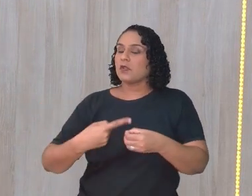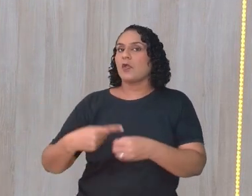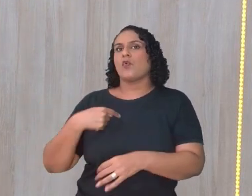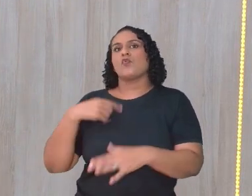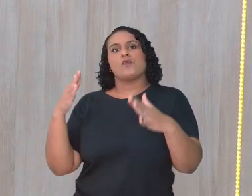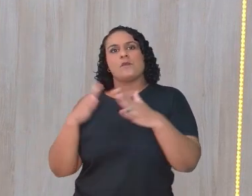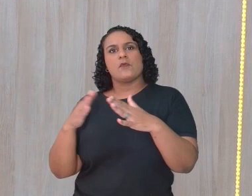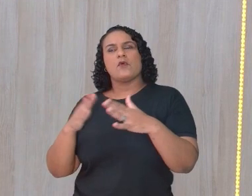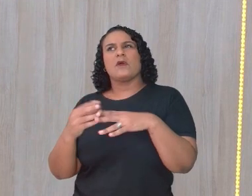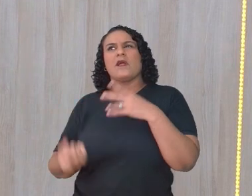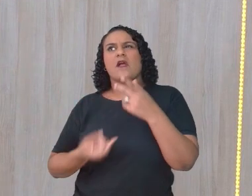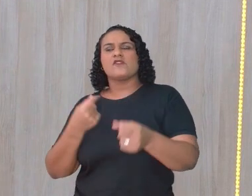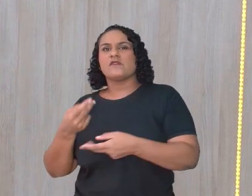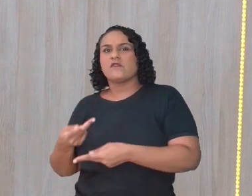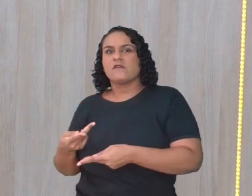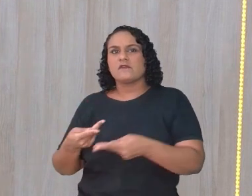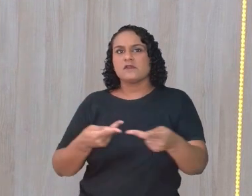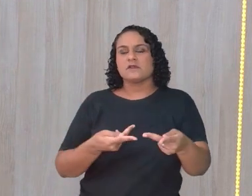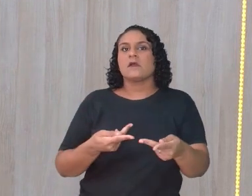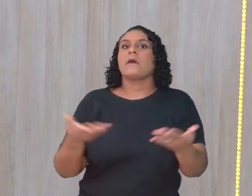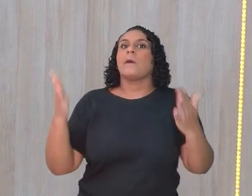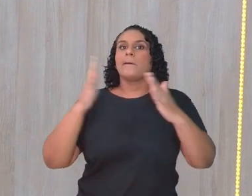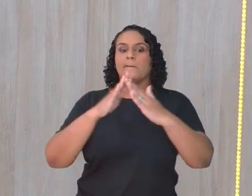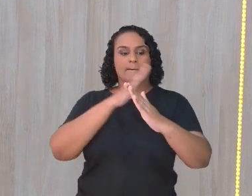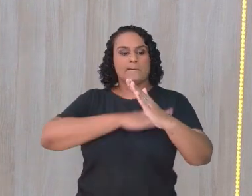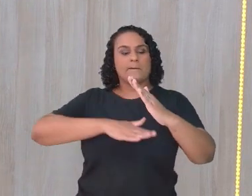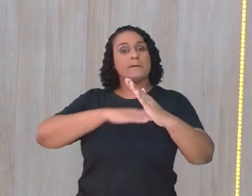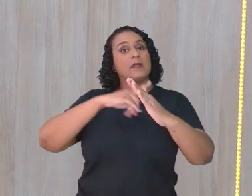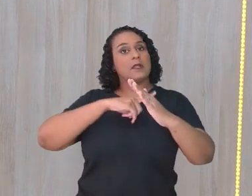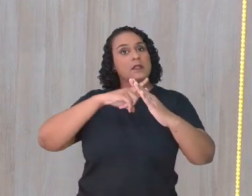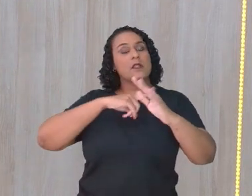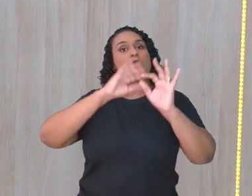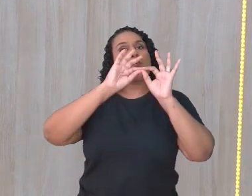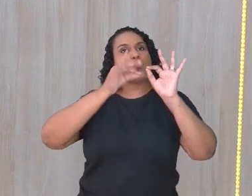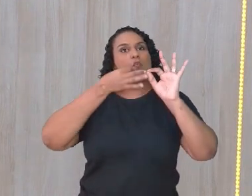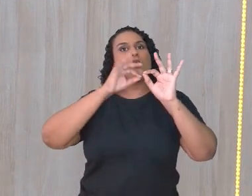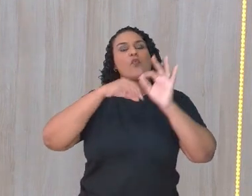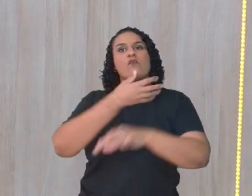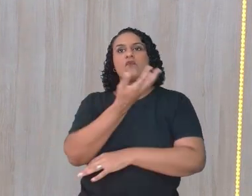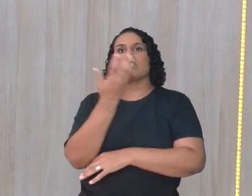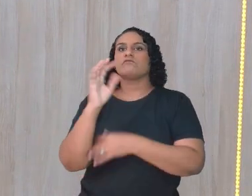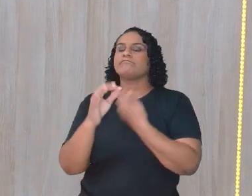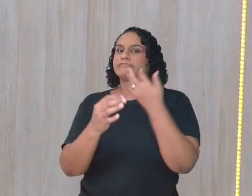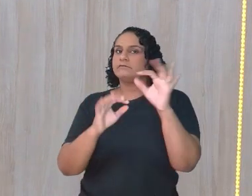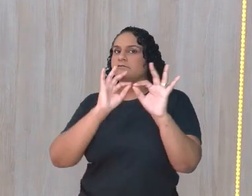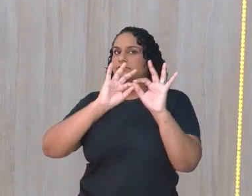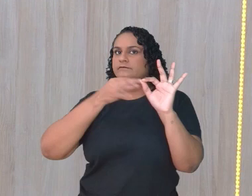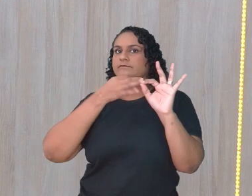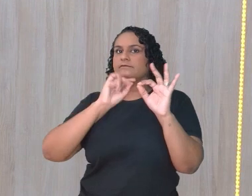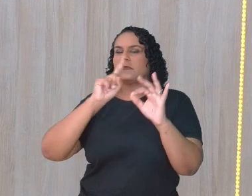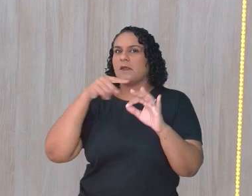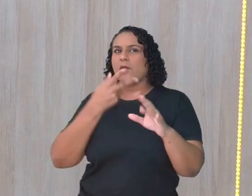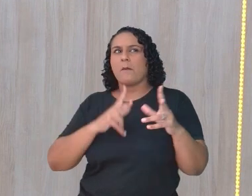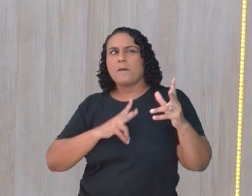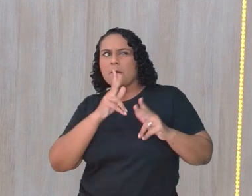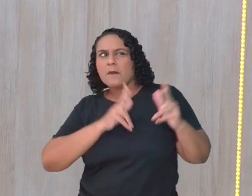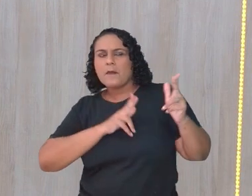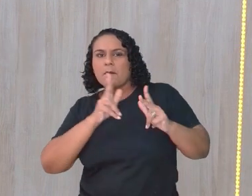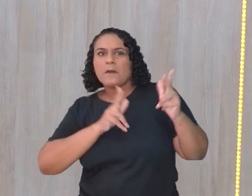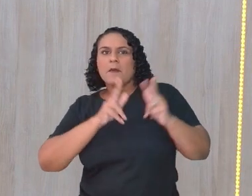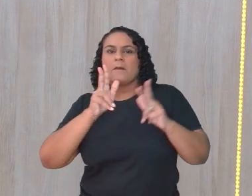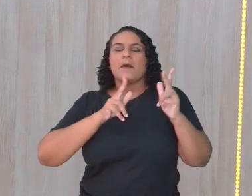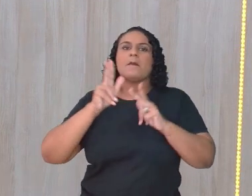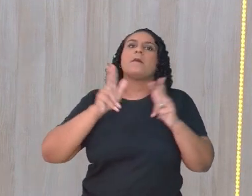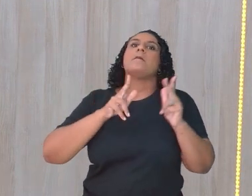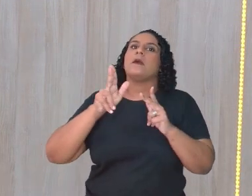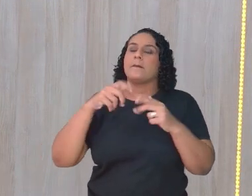vez em quando eu visito lá, meu quintal tem uva. Então, depois da poda da uva, a gente precisa de abelha em